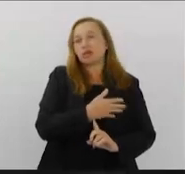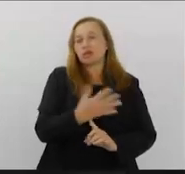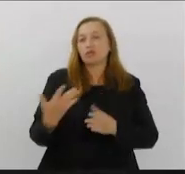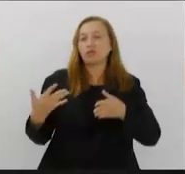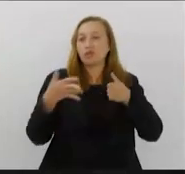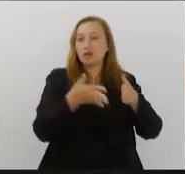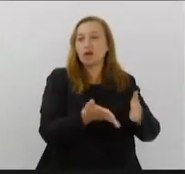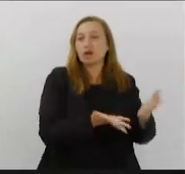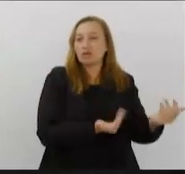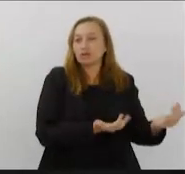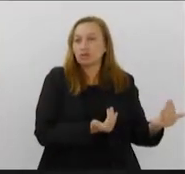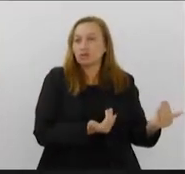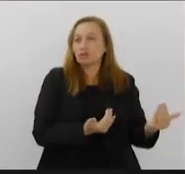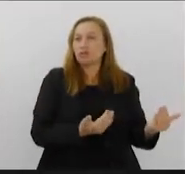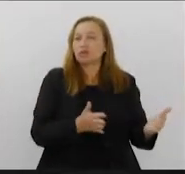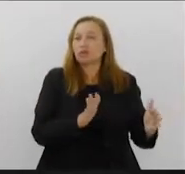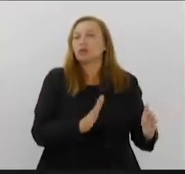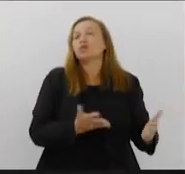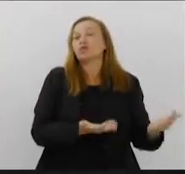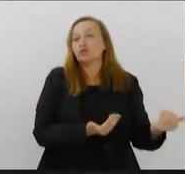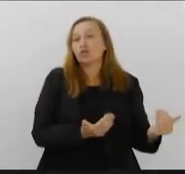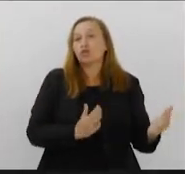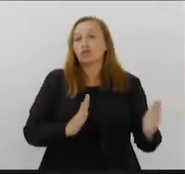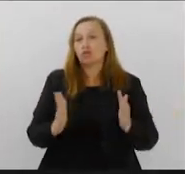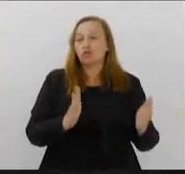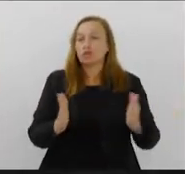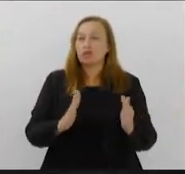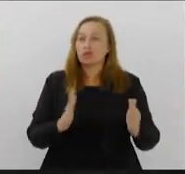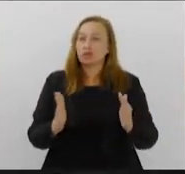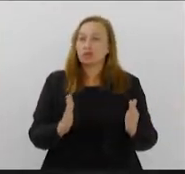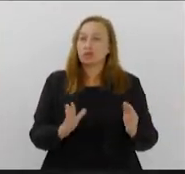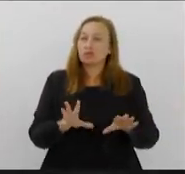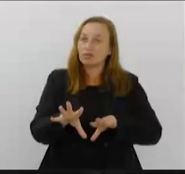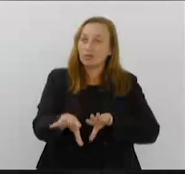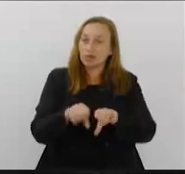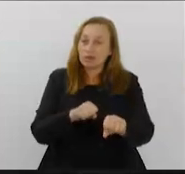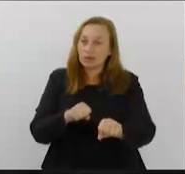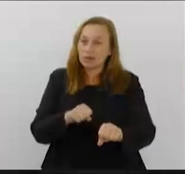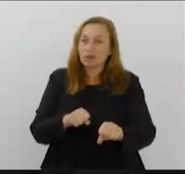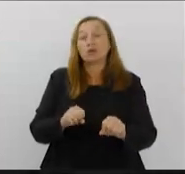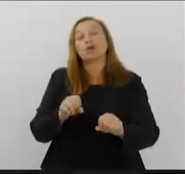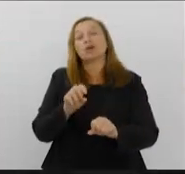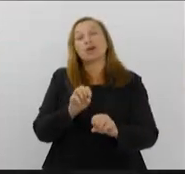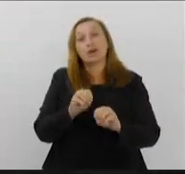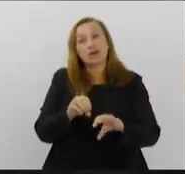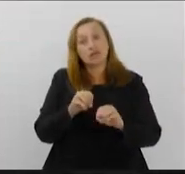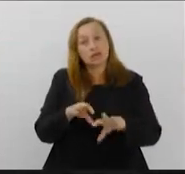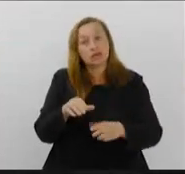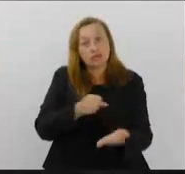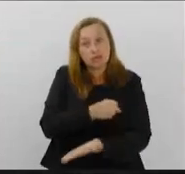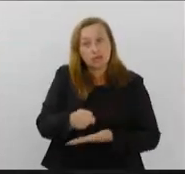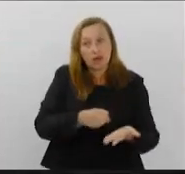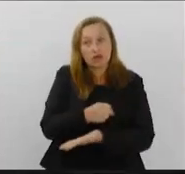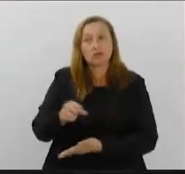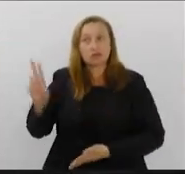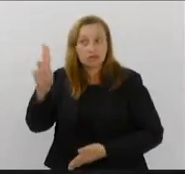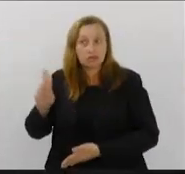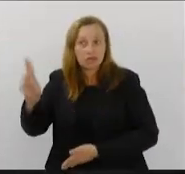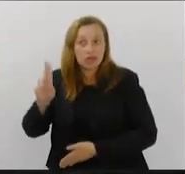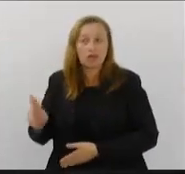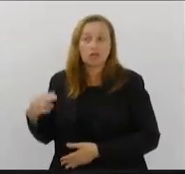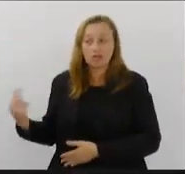no processo de formação em ensino básico. A universidade precisa ser valorizada, nós temos uma série de